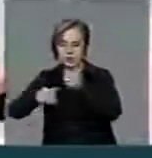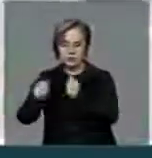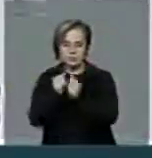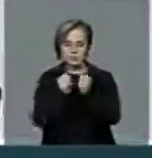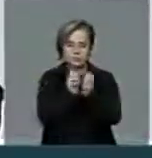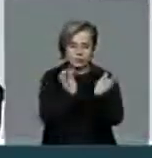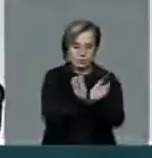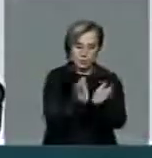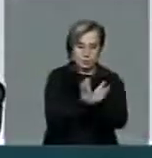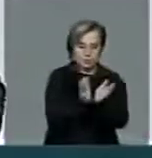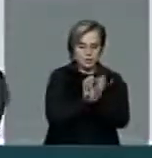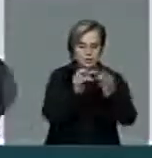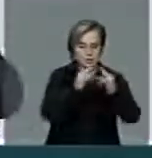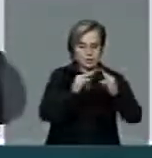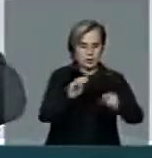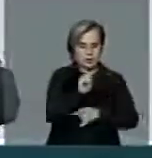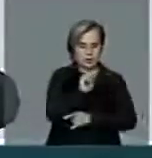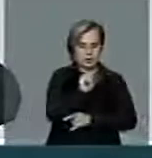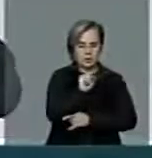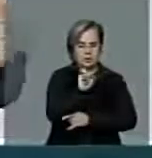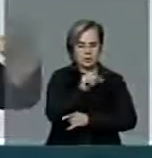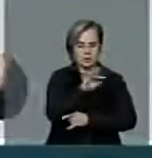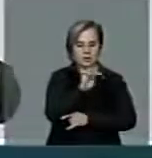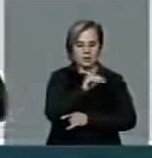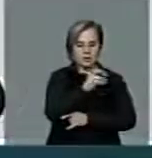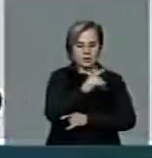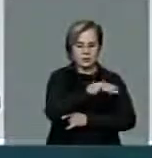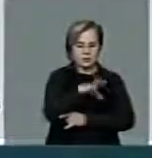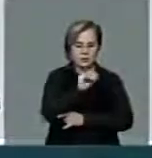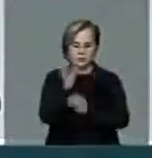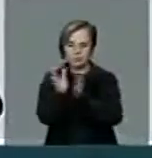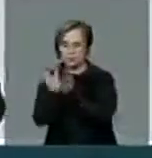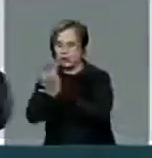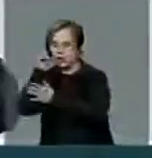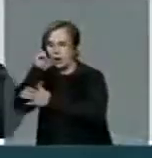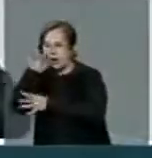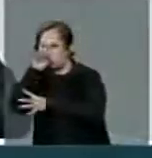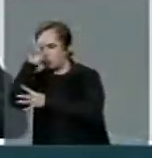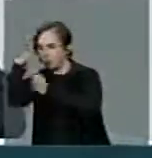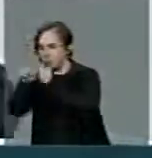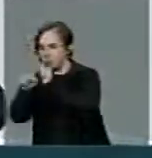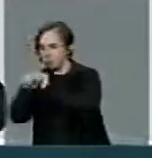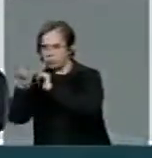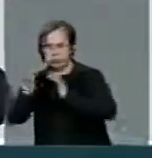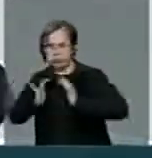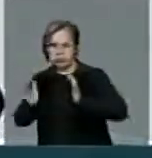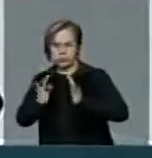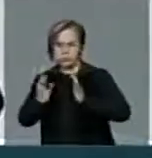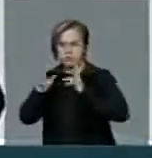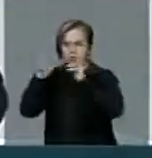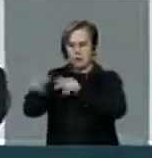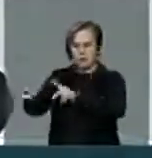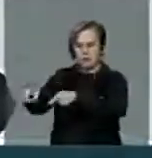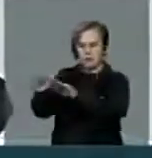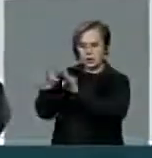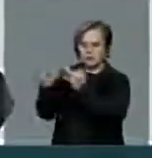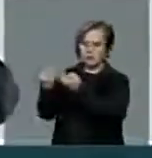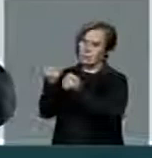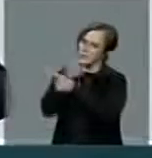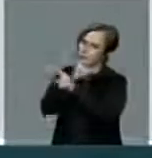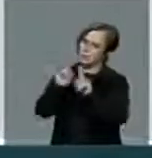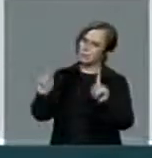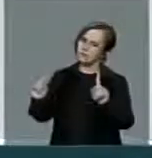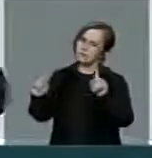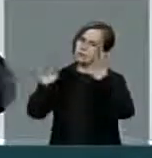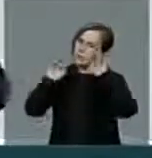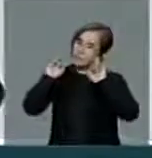grande produtor. Para saber como é que funciona a agricultura familiar na Santa Catarina, que não é igual à agricultura familiar no Goiás ou à